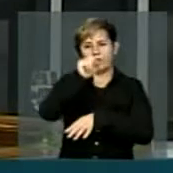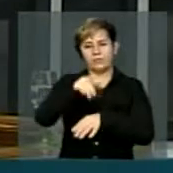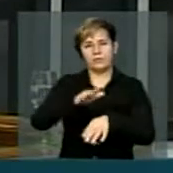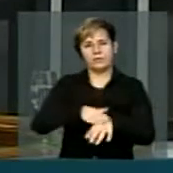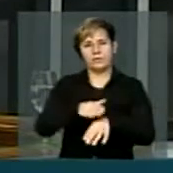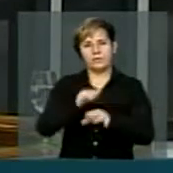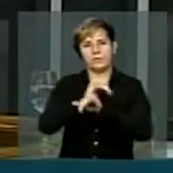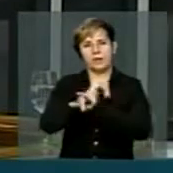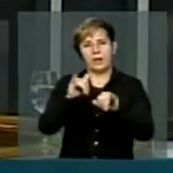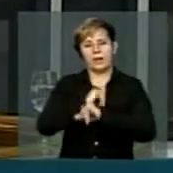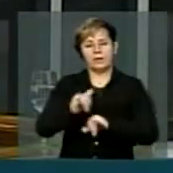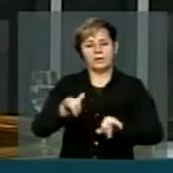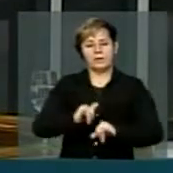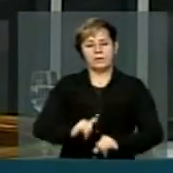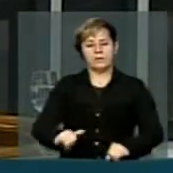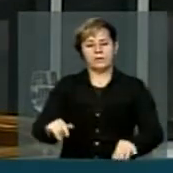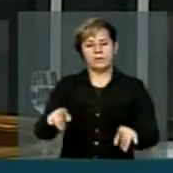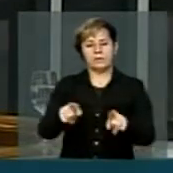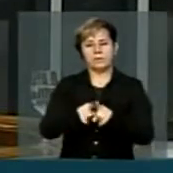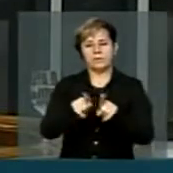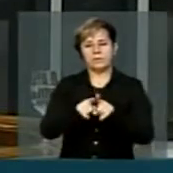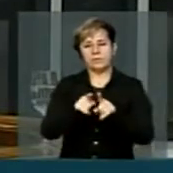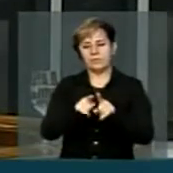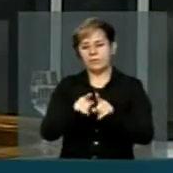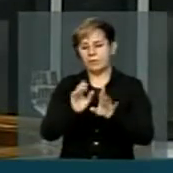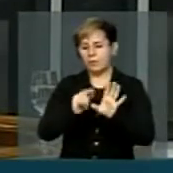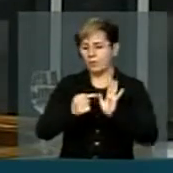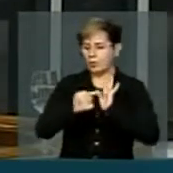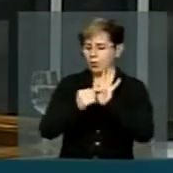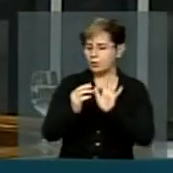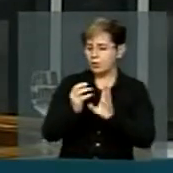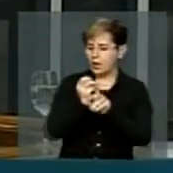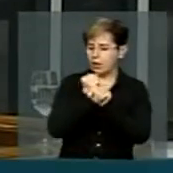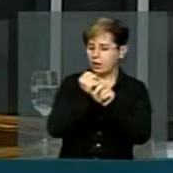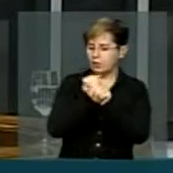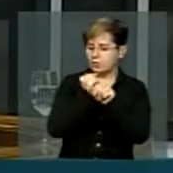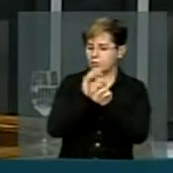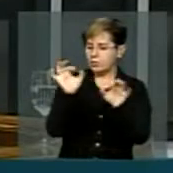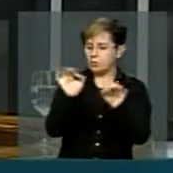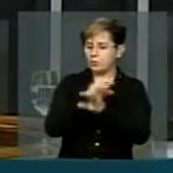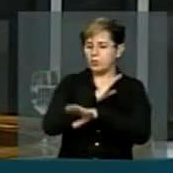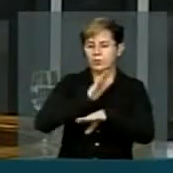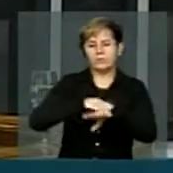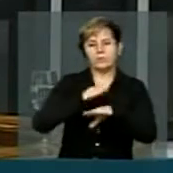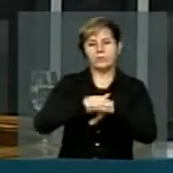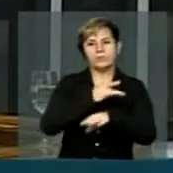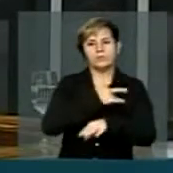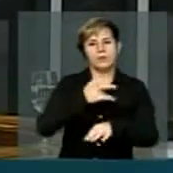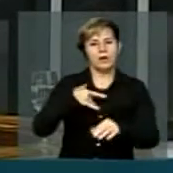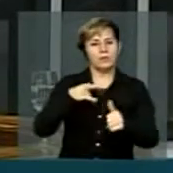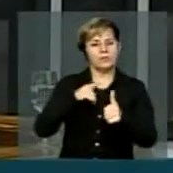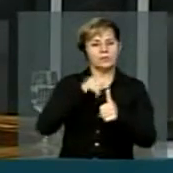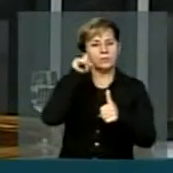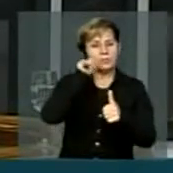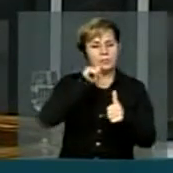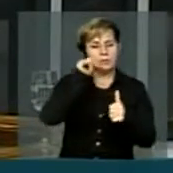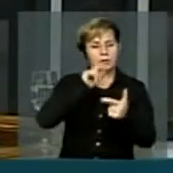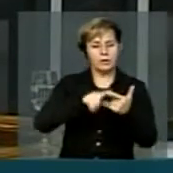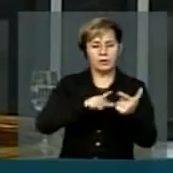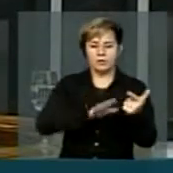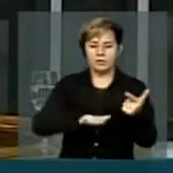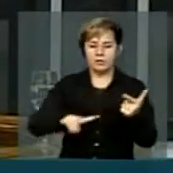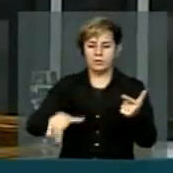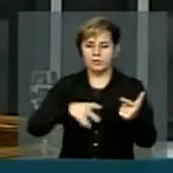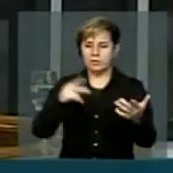da informação e prestação de contas sobre a saúde das mulheres e das crianças, que ocorreu